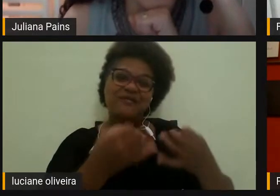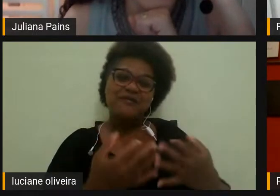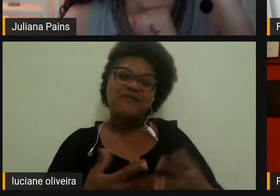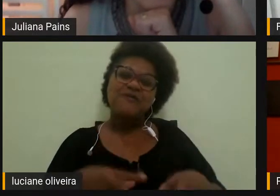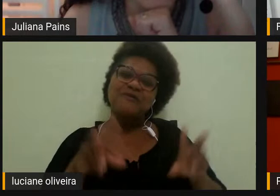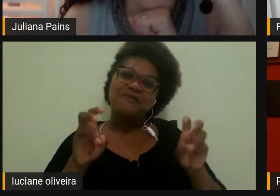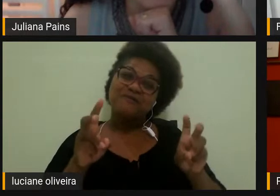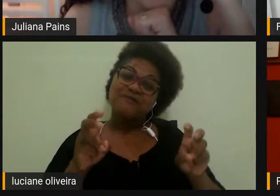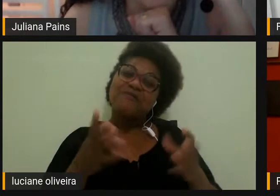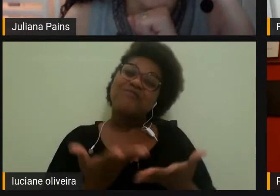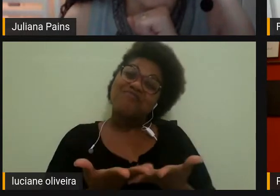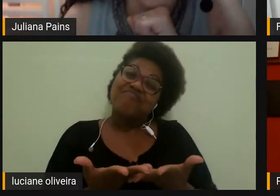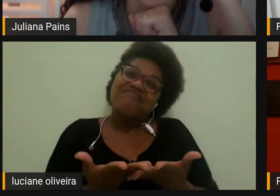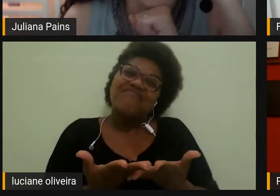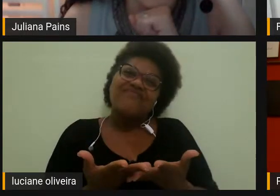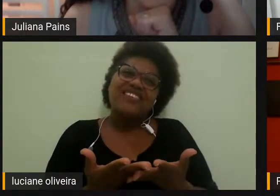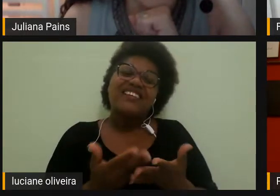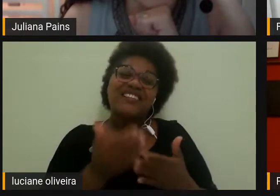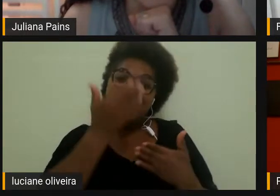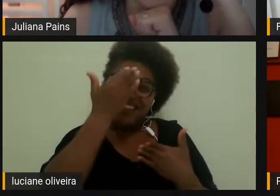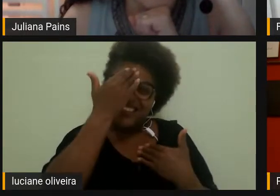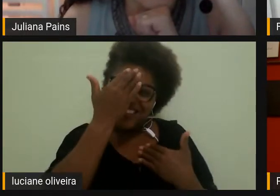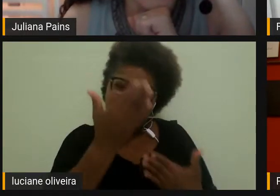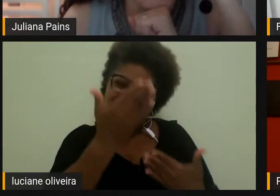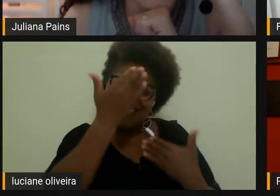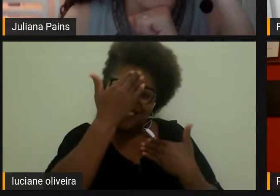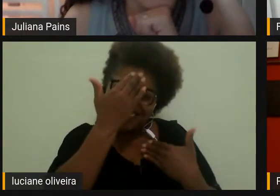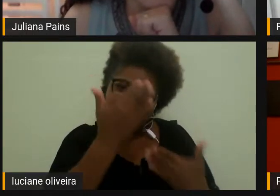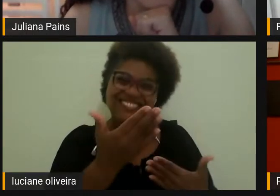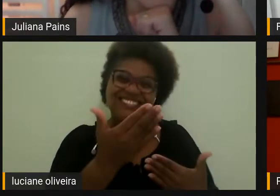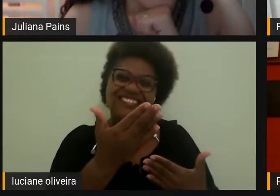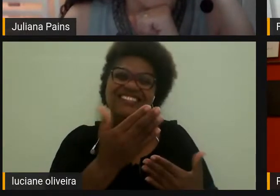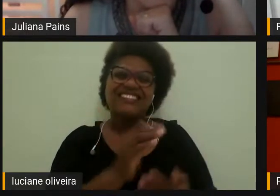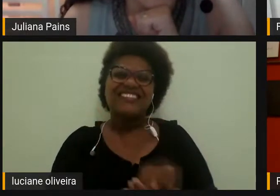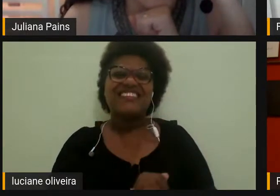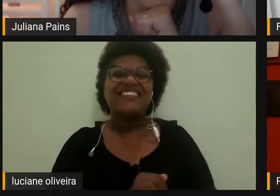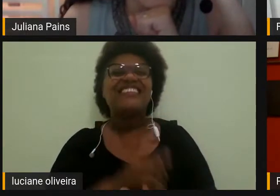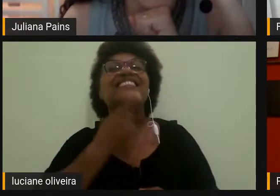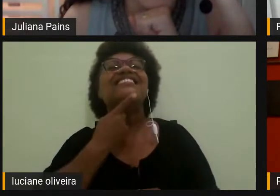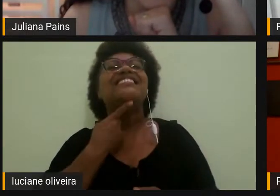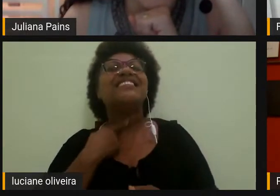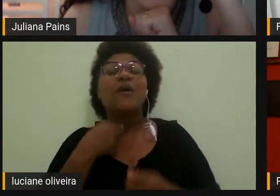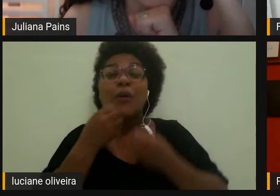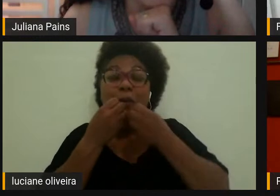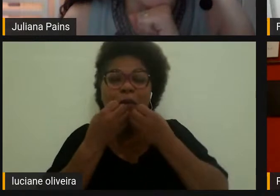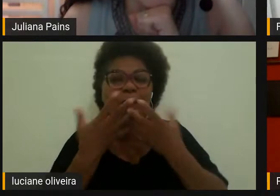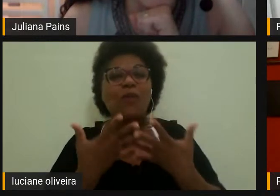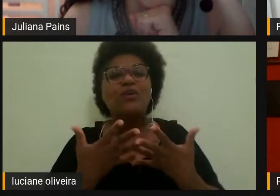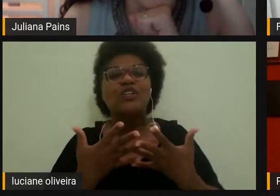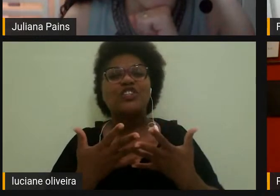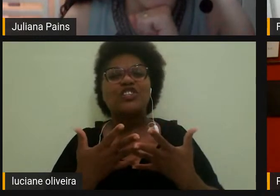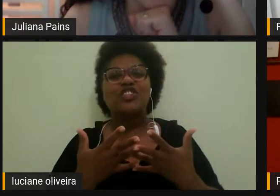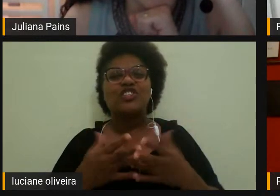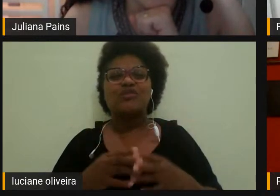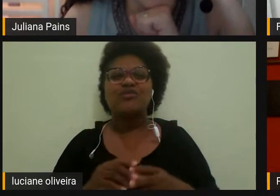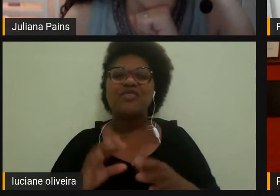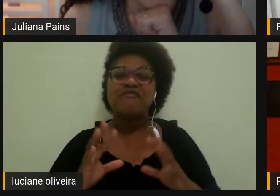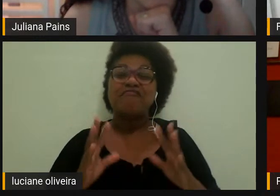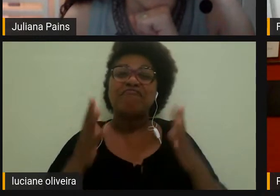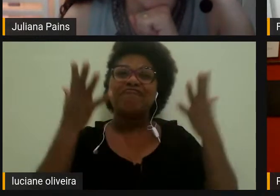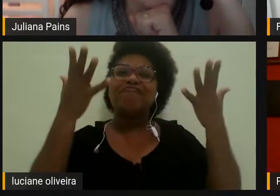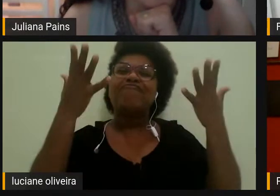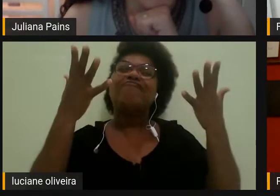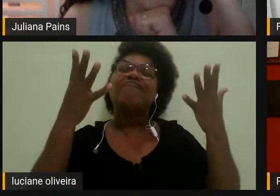enfim agradecer mesmo e desejar um ótimo evento que o evento continue